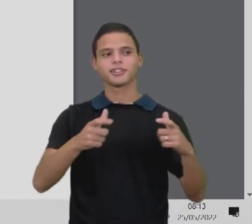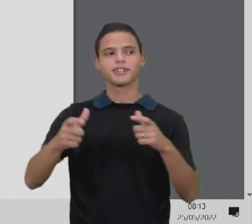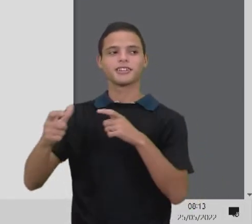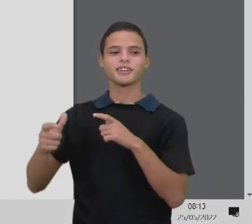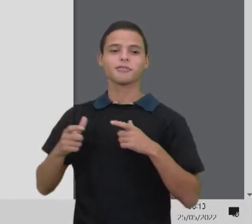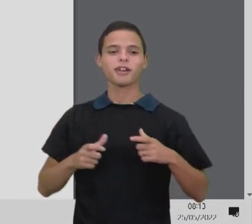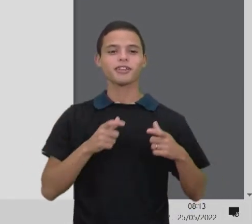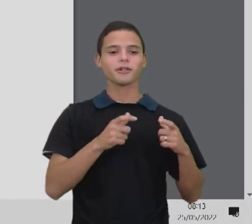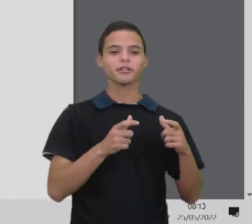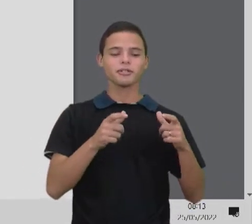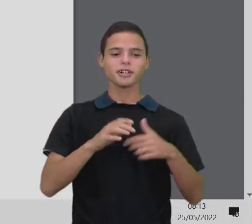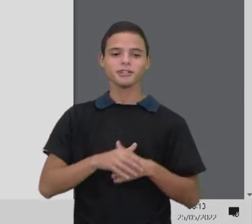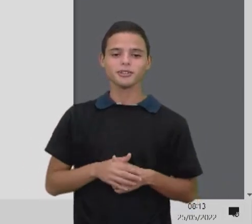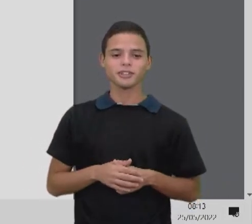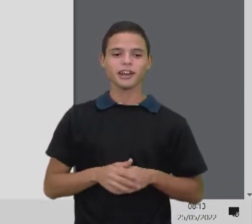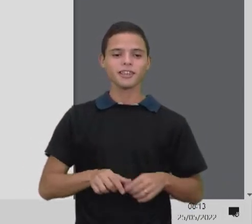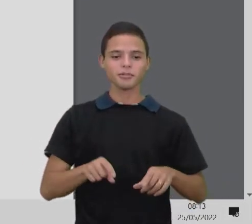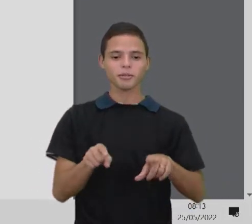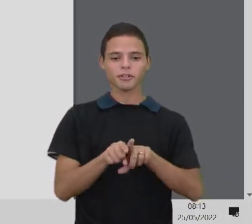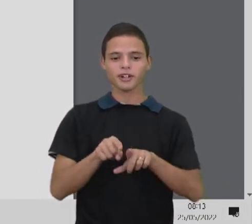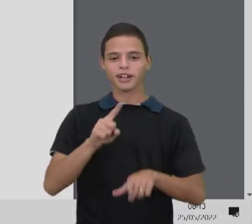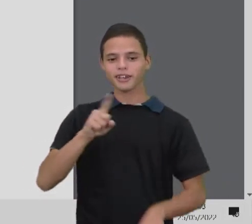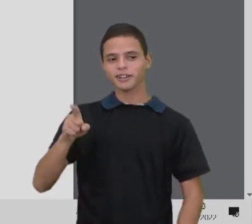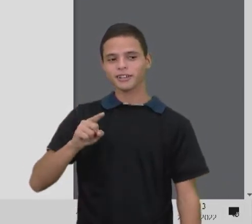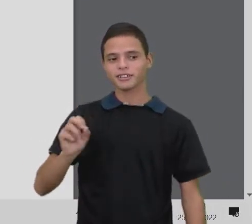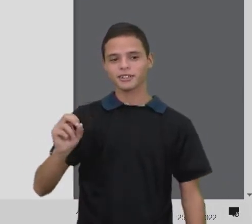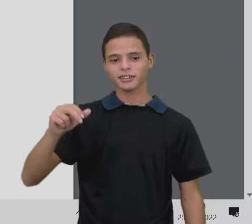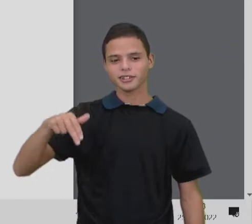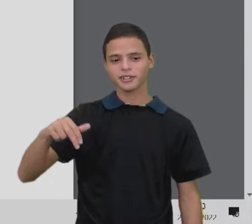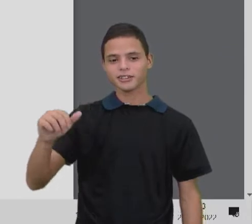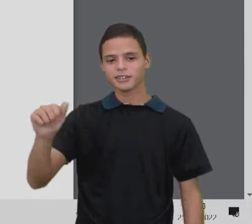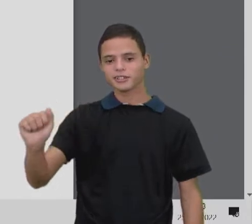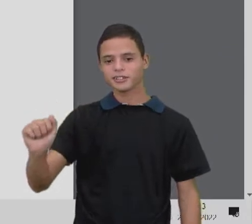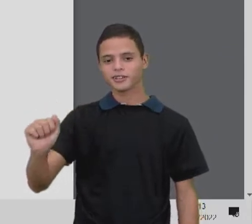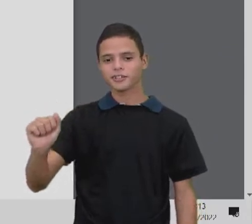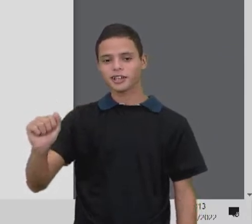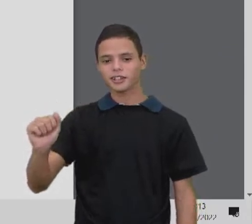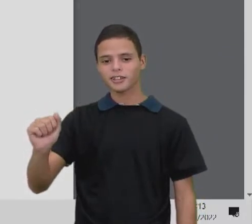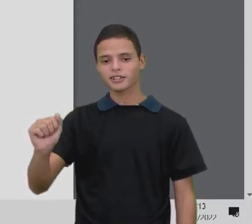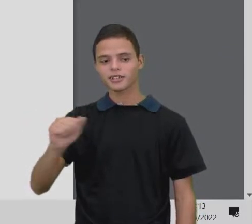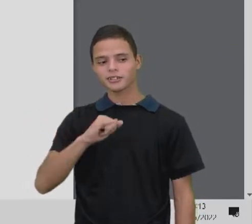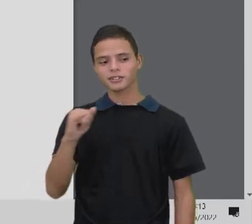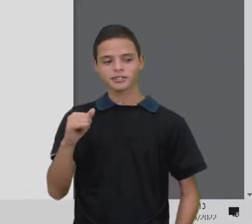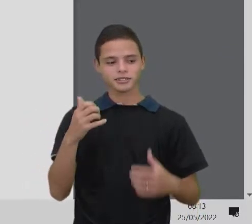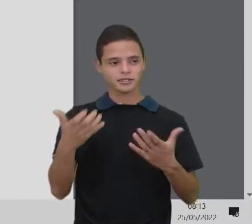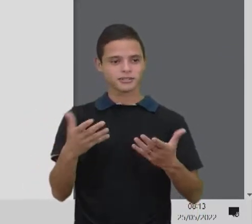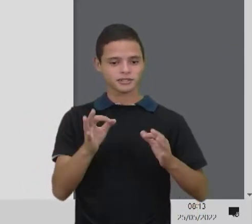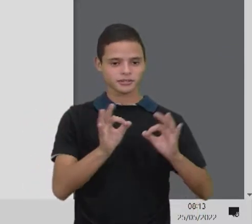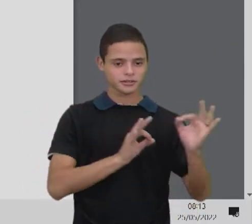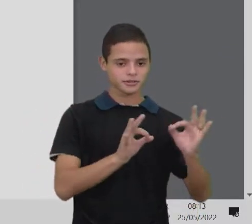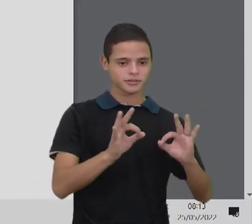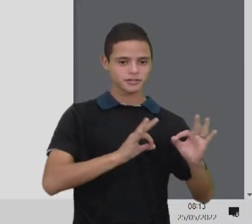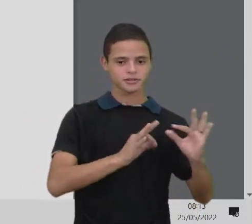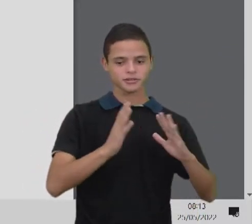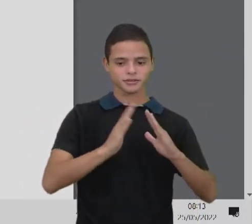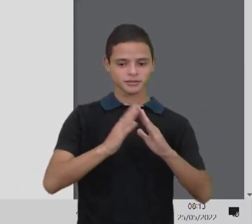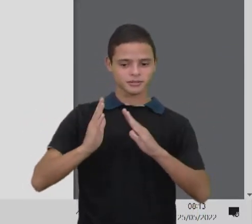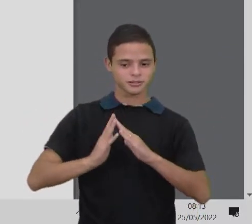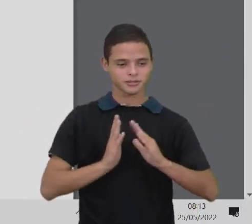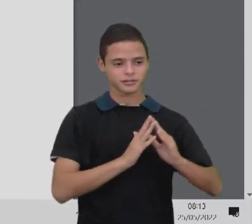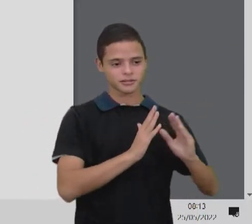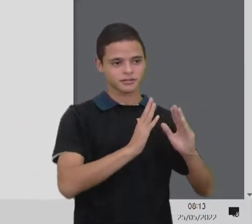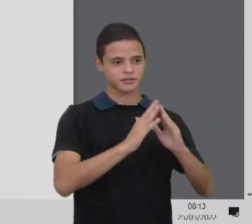eles colocaram o sigla aqui, zona exclusivamente residencial. Ou seja, se eu estou querendo projetar casas, né,